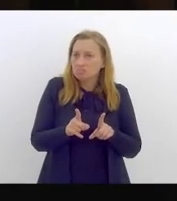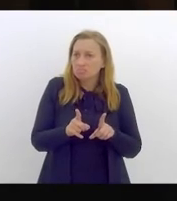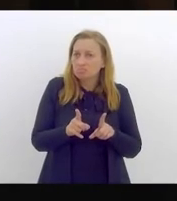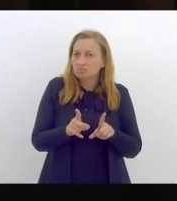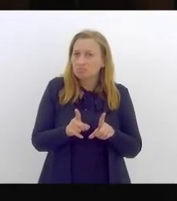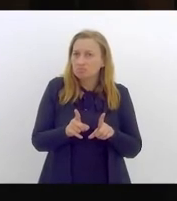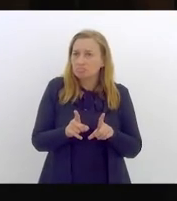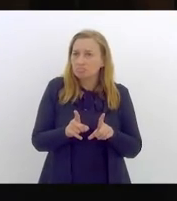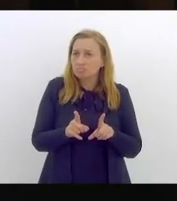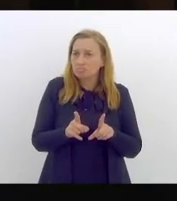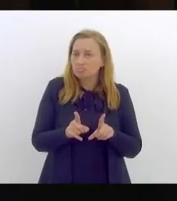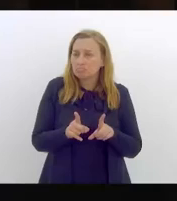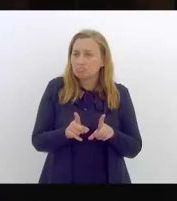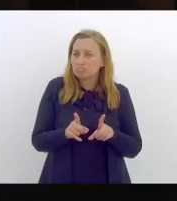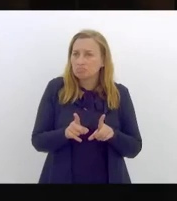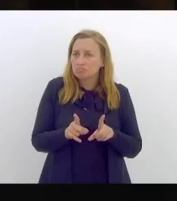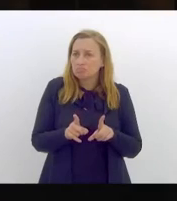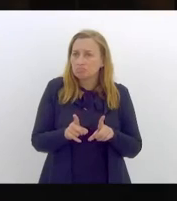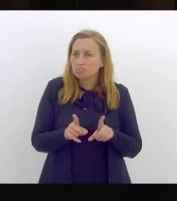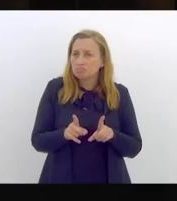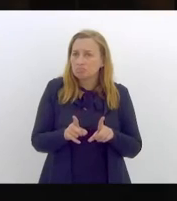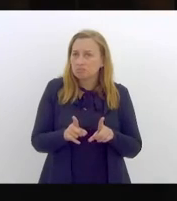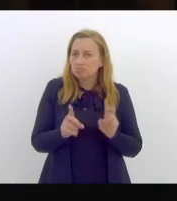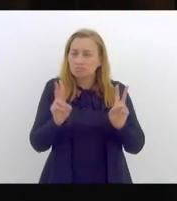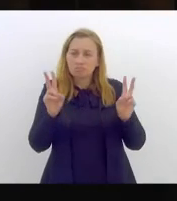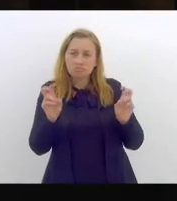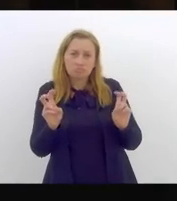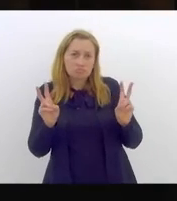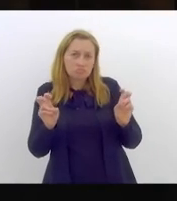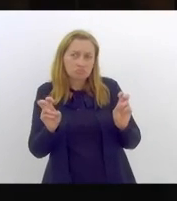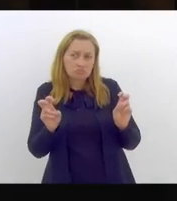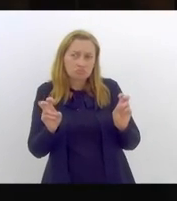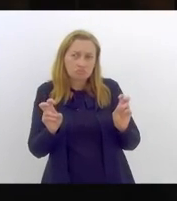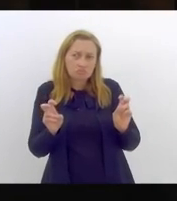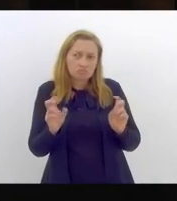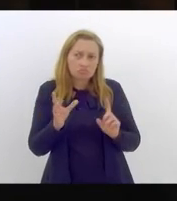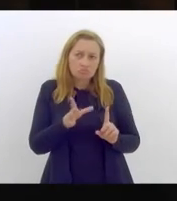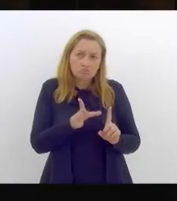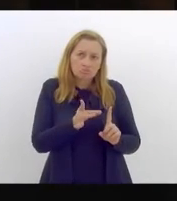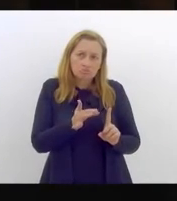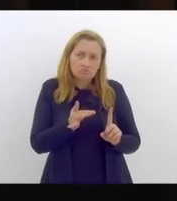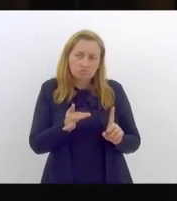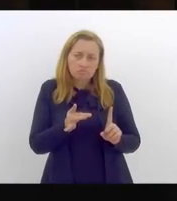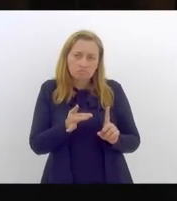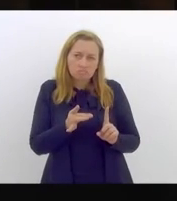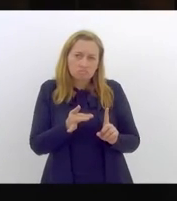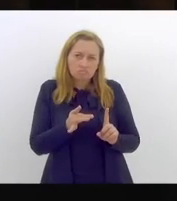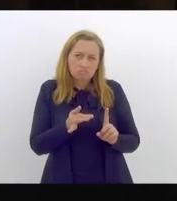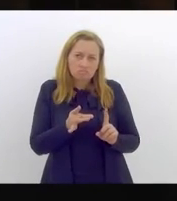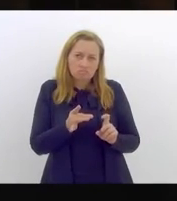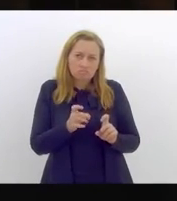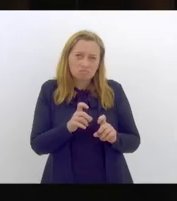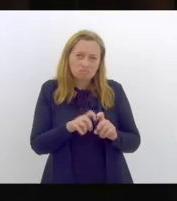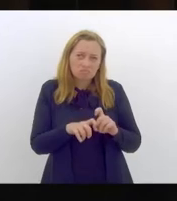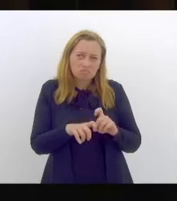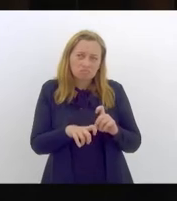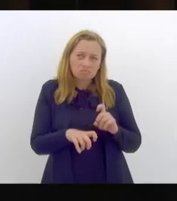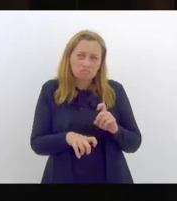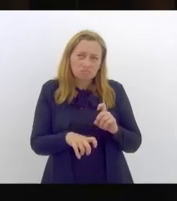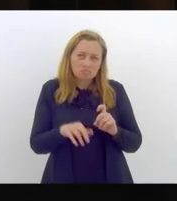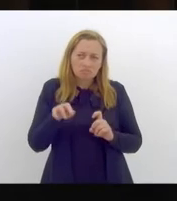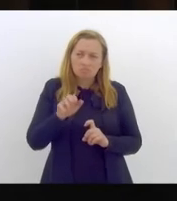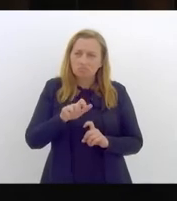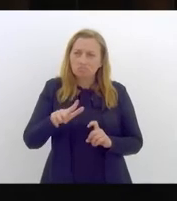de colocar em questão o assédio sexual e moral sofrido pelas